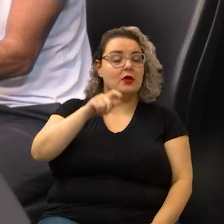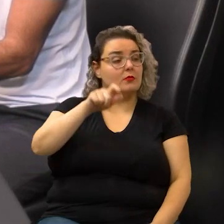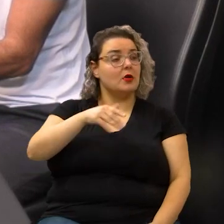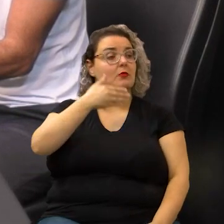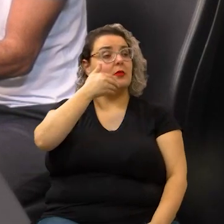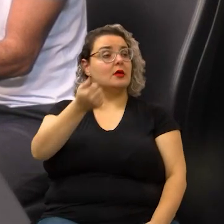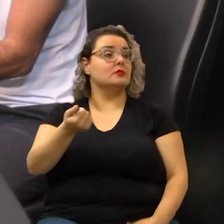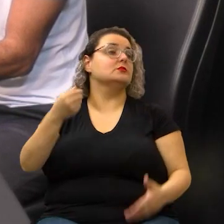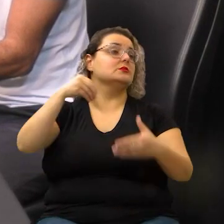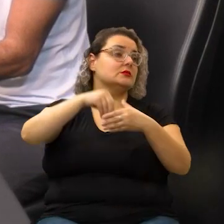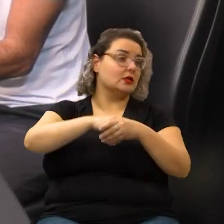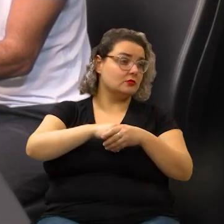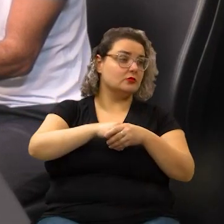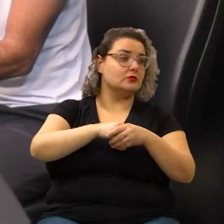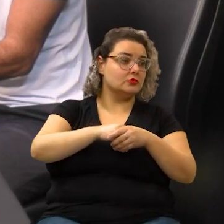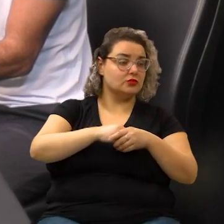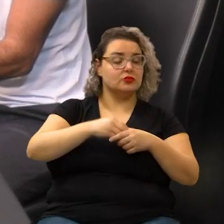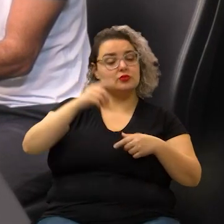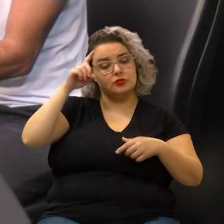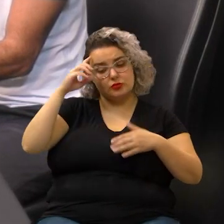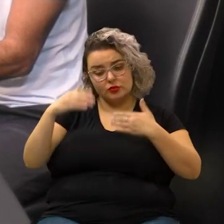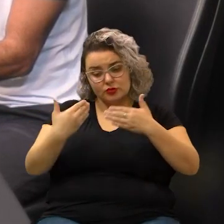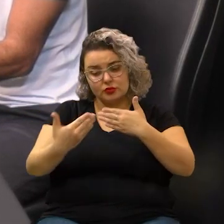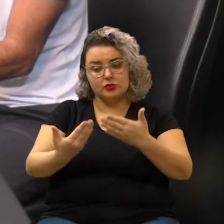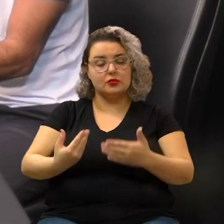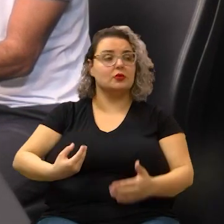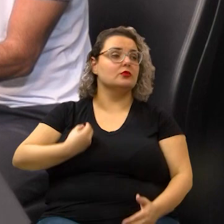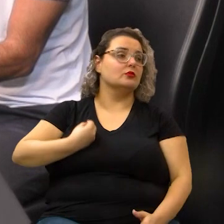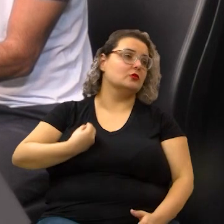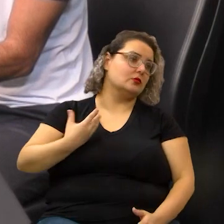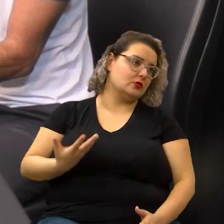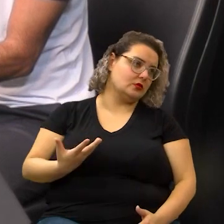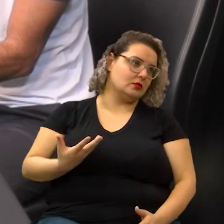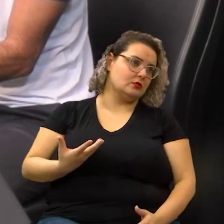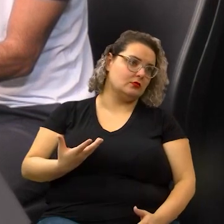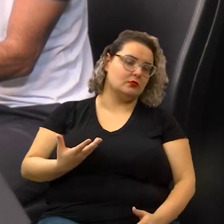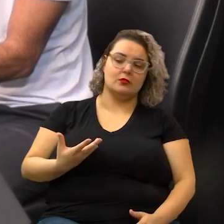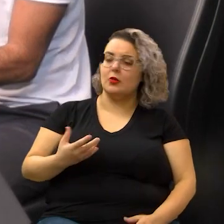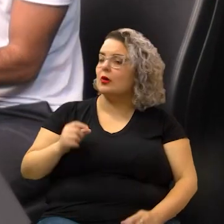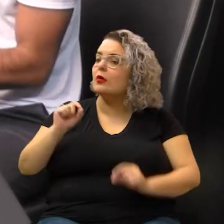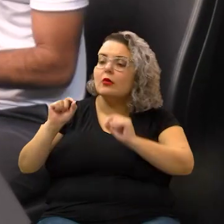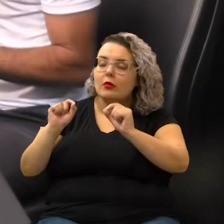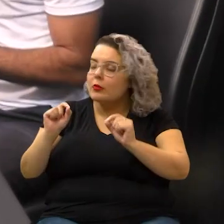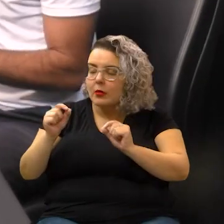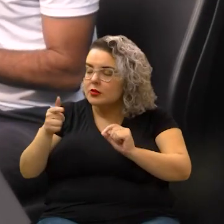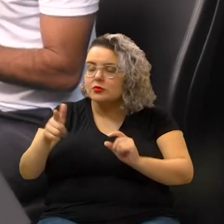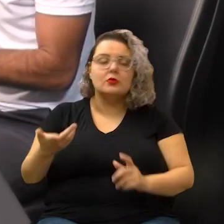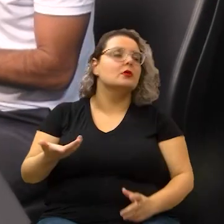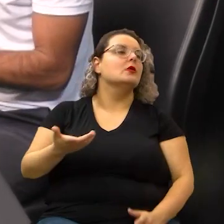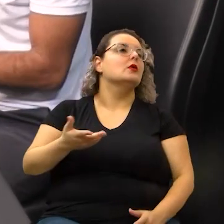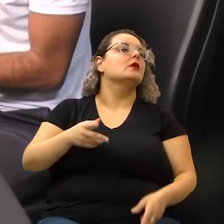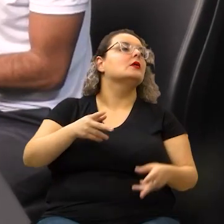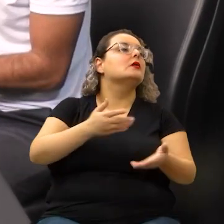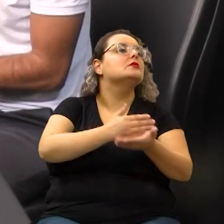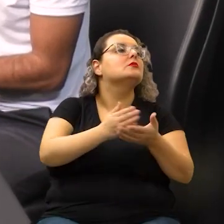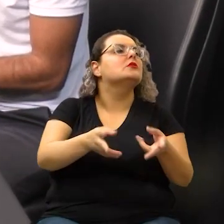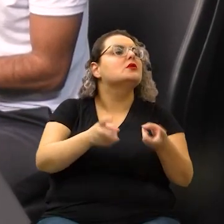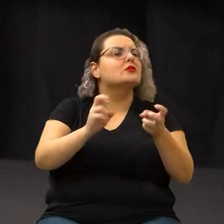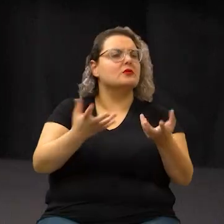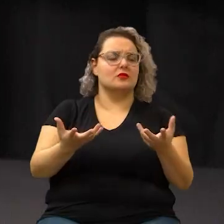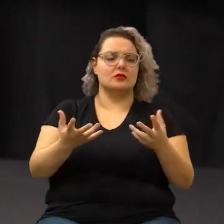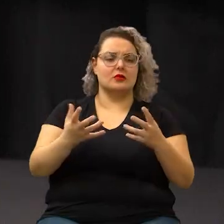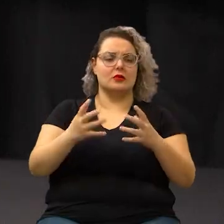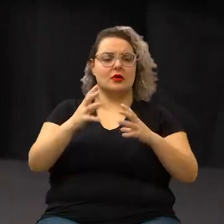pessoa melhor dentro daquilo que você tinha se proposto a viver. Como que o quê? Peraí. Que as pessoas